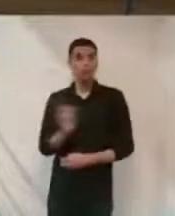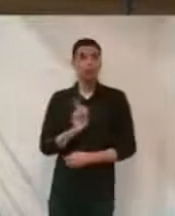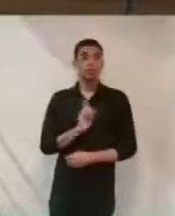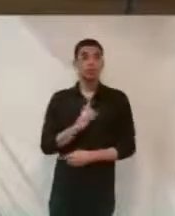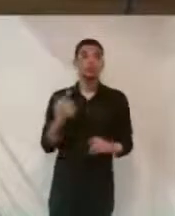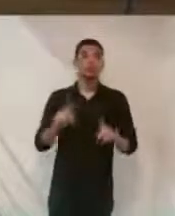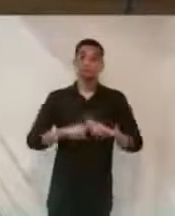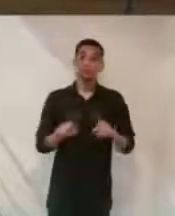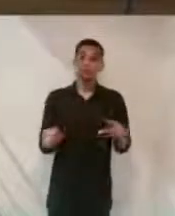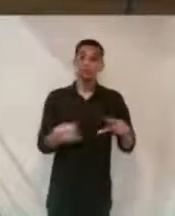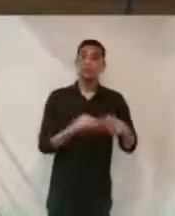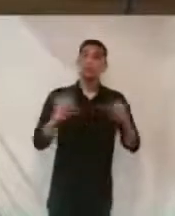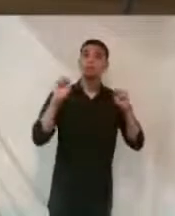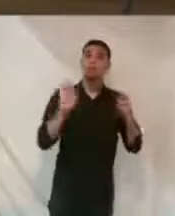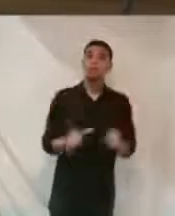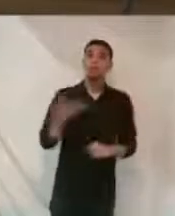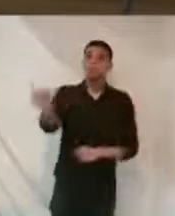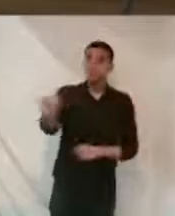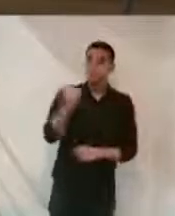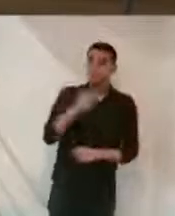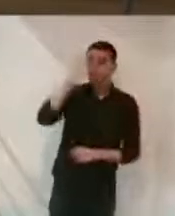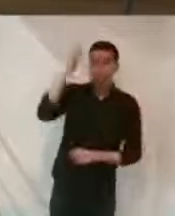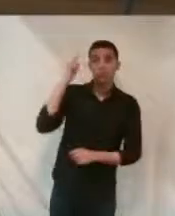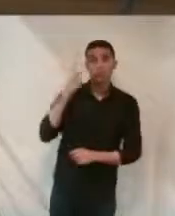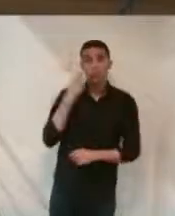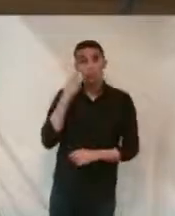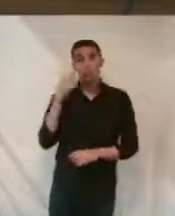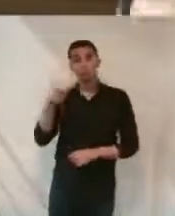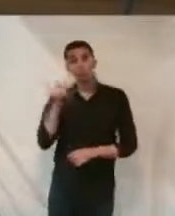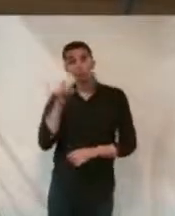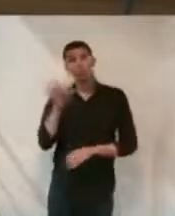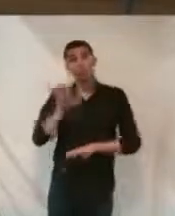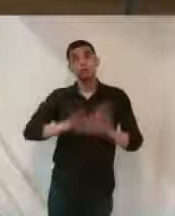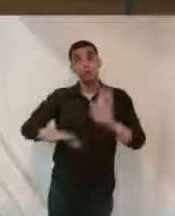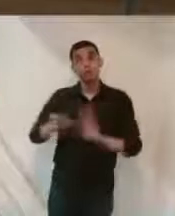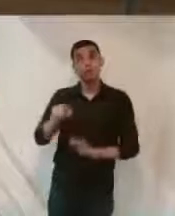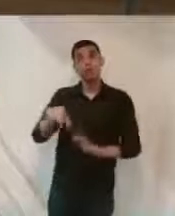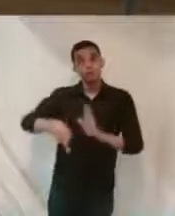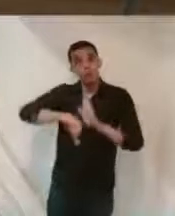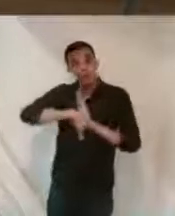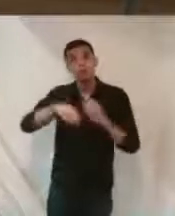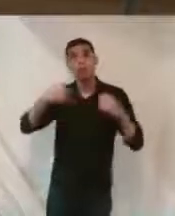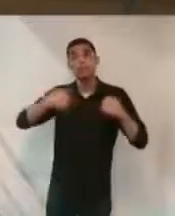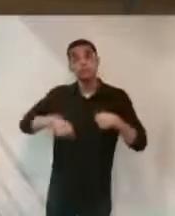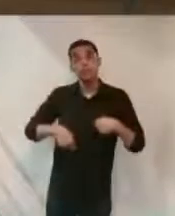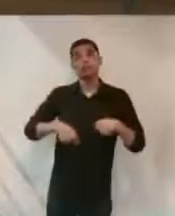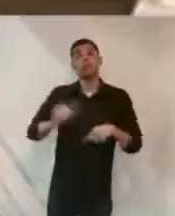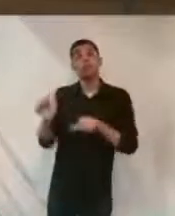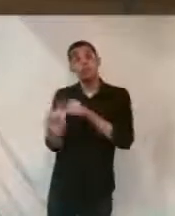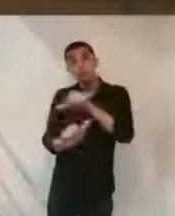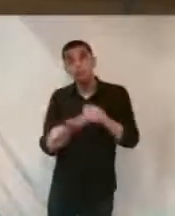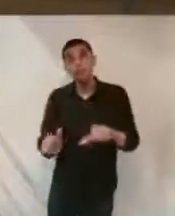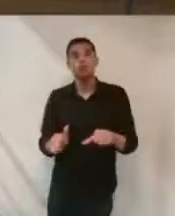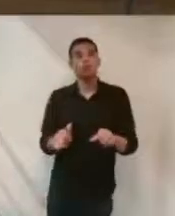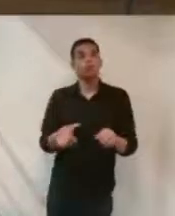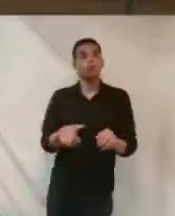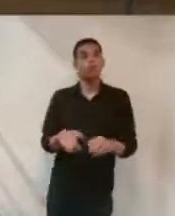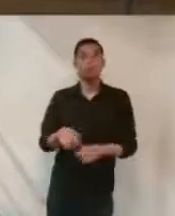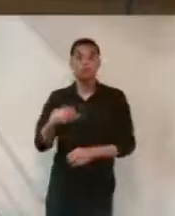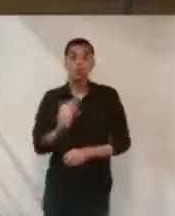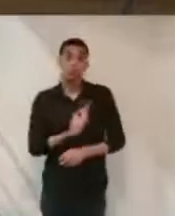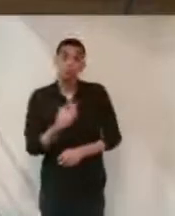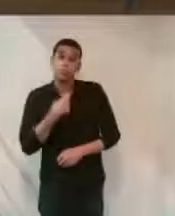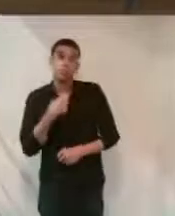possa não vir a ser restaurado com sua restrição de liberdade. Nós não temos essa competência. Mas, por outro lado, temos uma